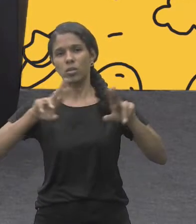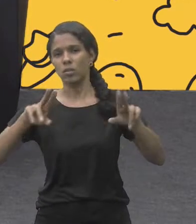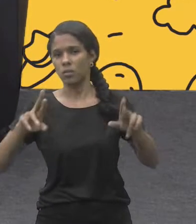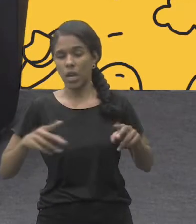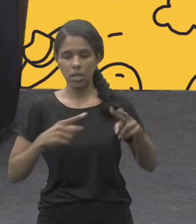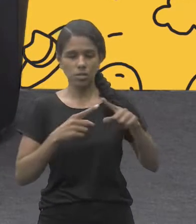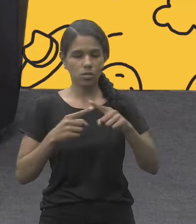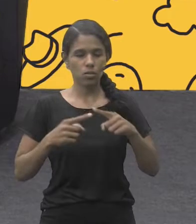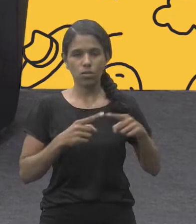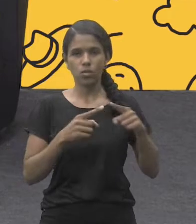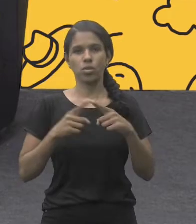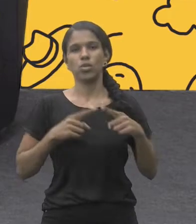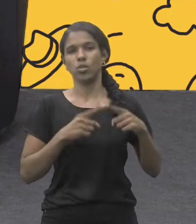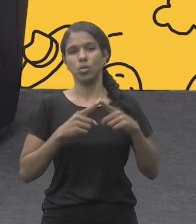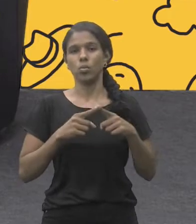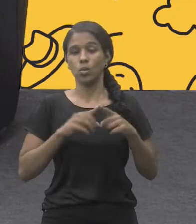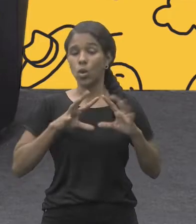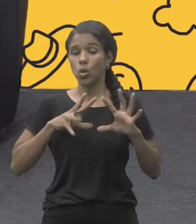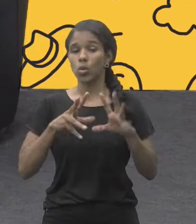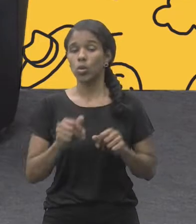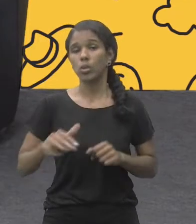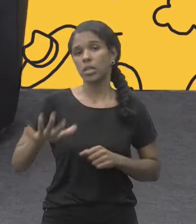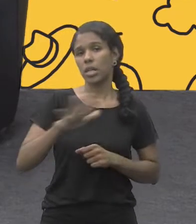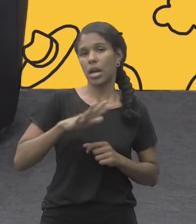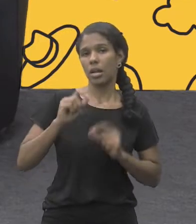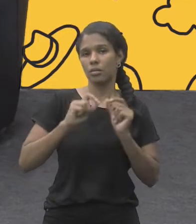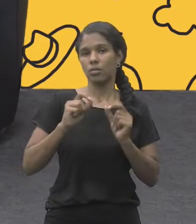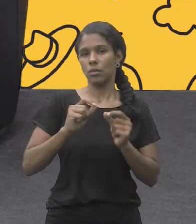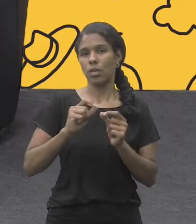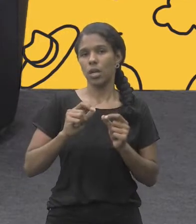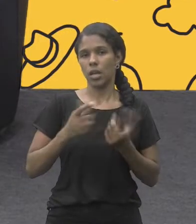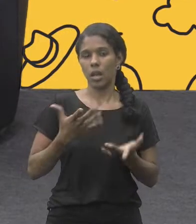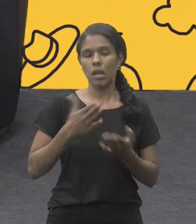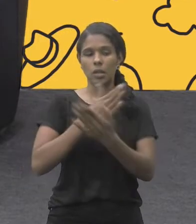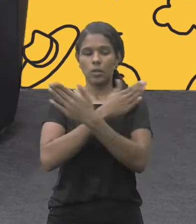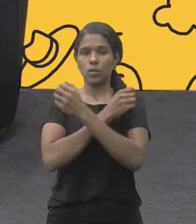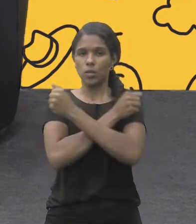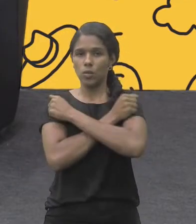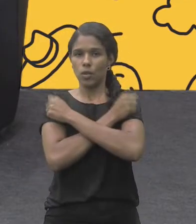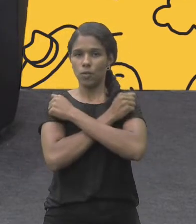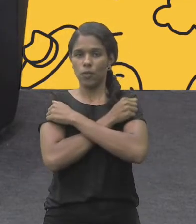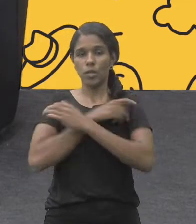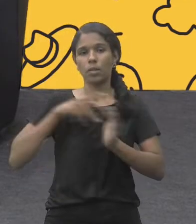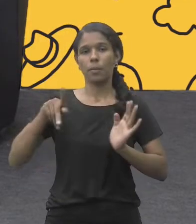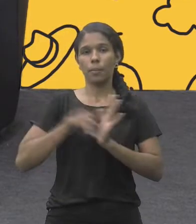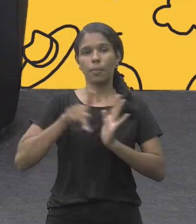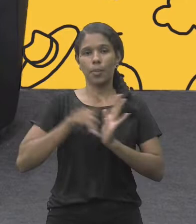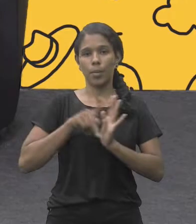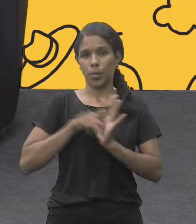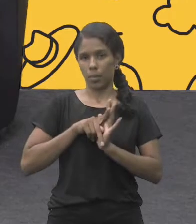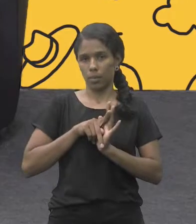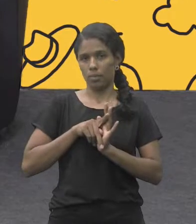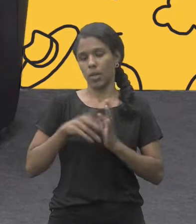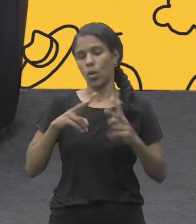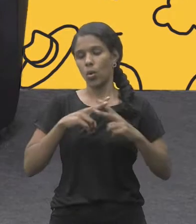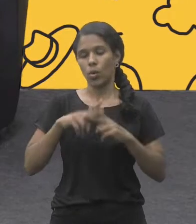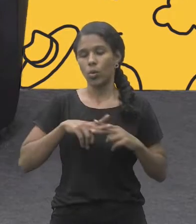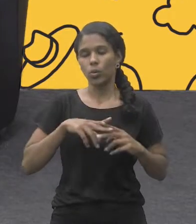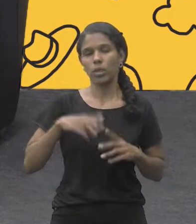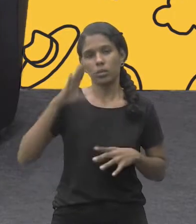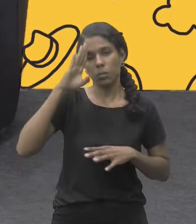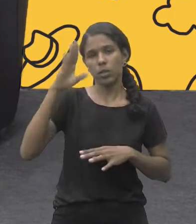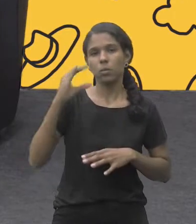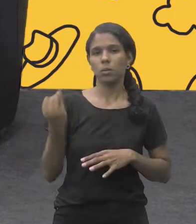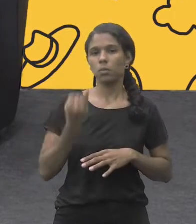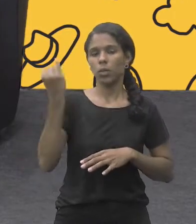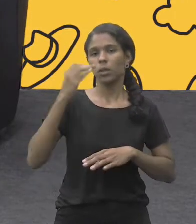as defesas mais importantes, né, as lutas mais importantes. Inclusive, são as modalidades que a